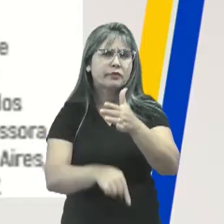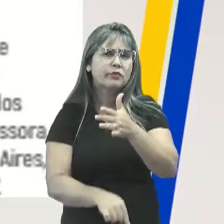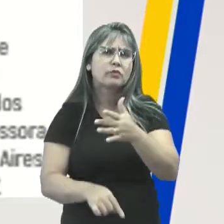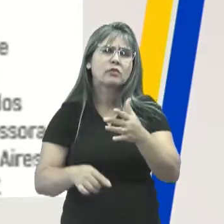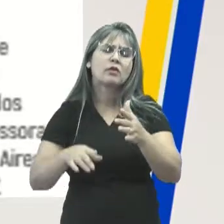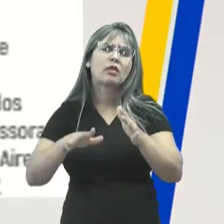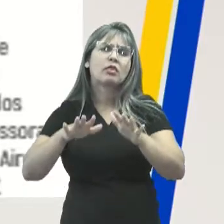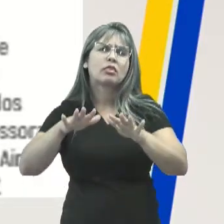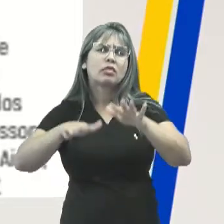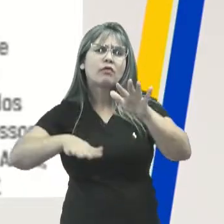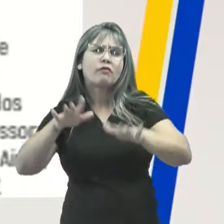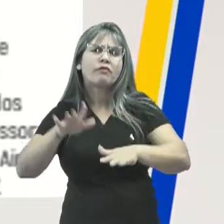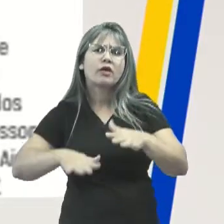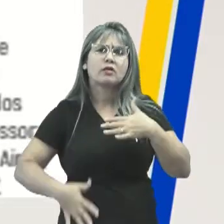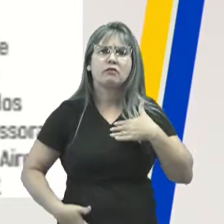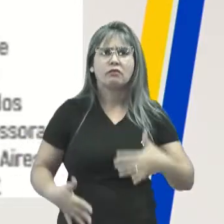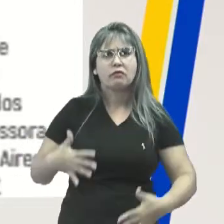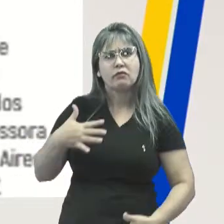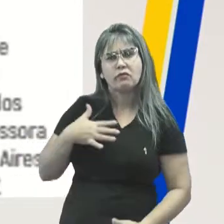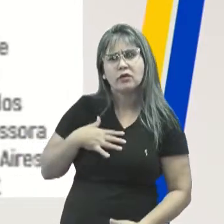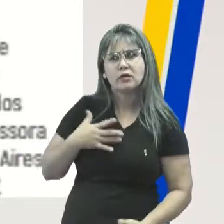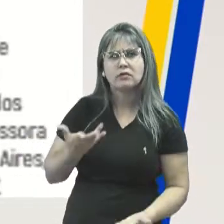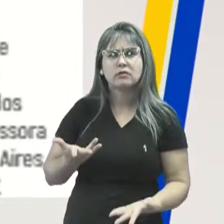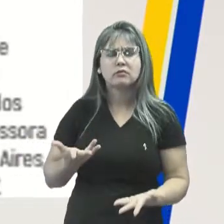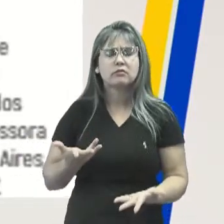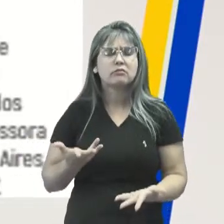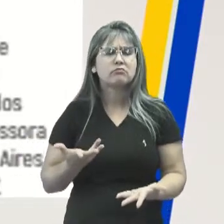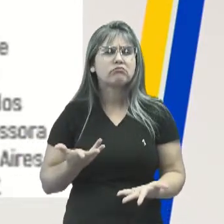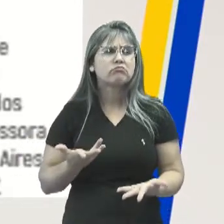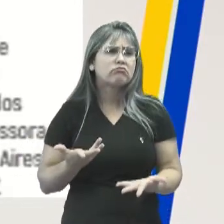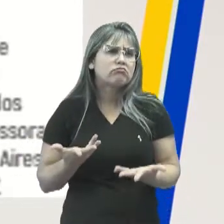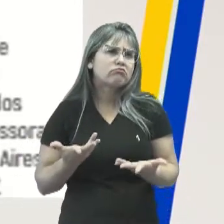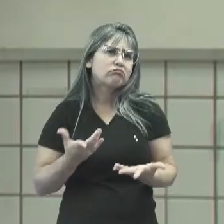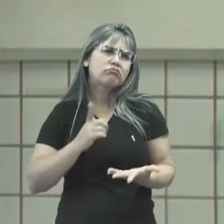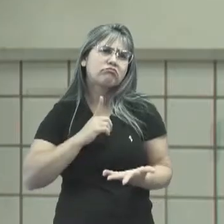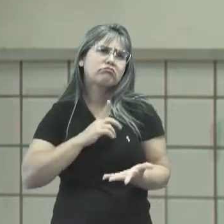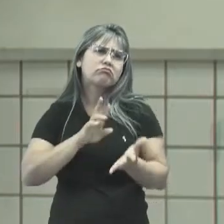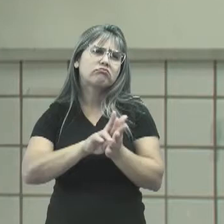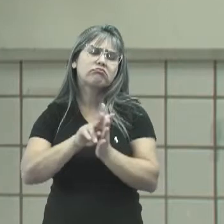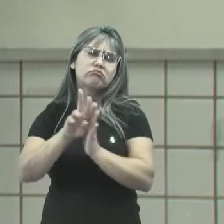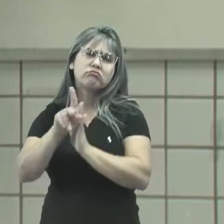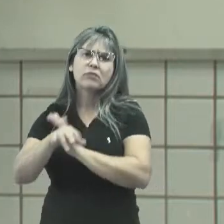qualquer outro tipo de deficiência, né? E aí existem estruturas,